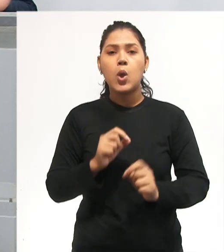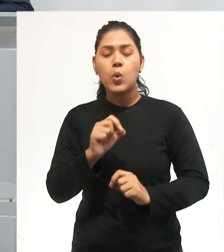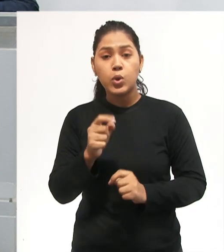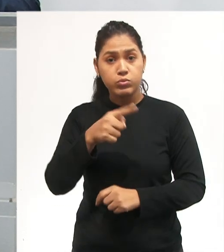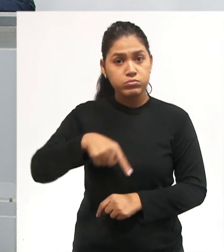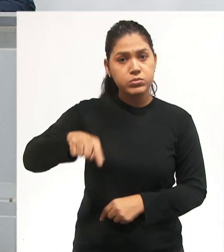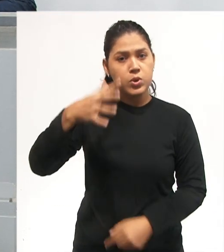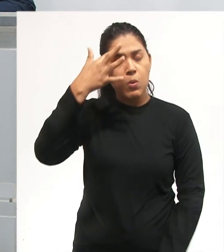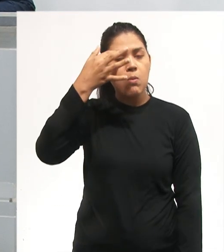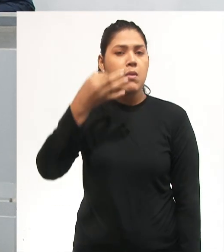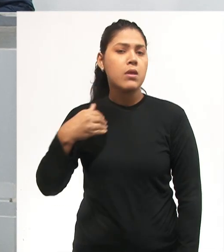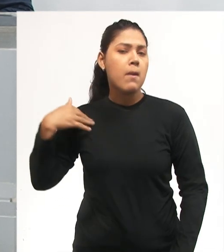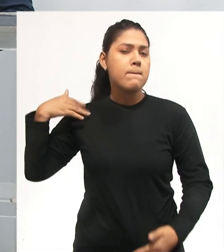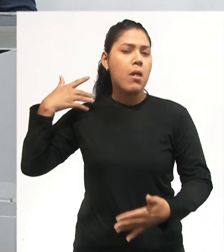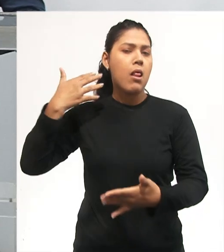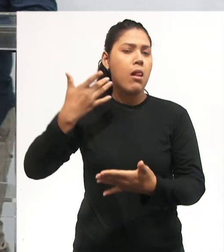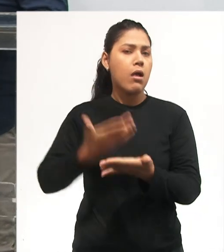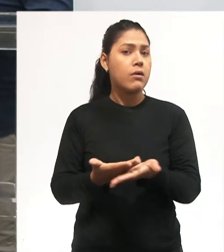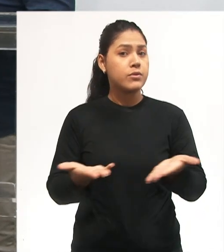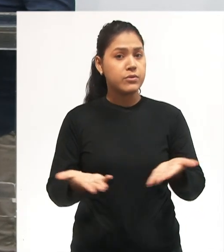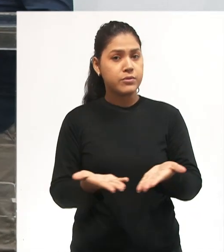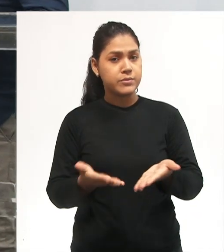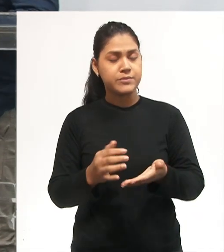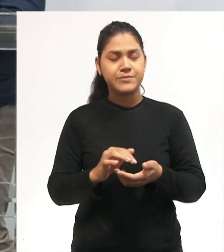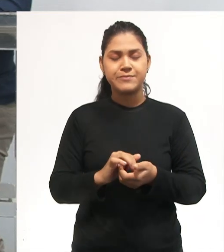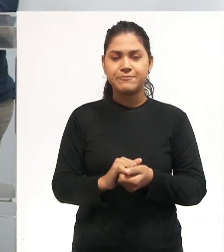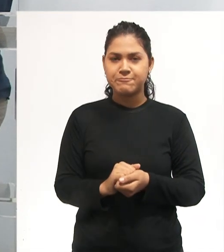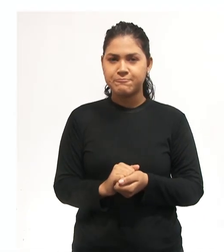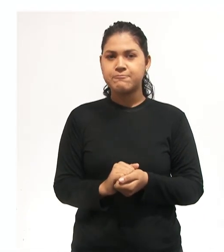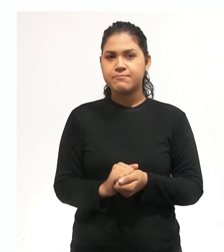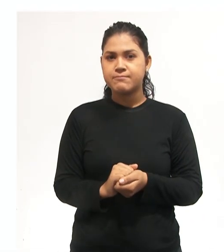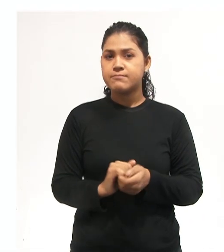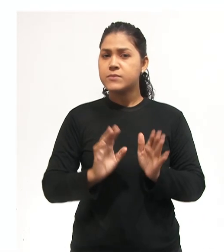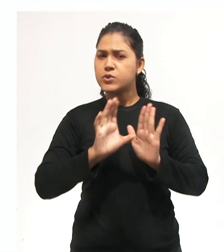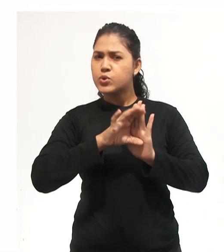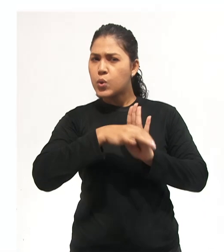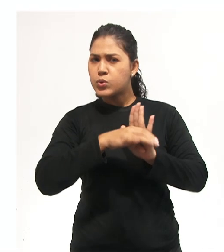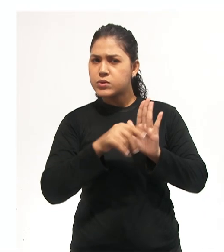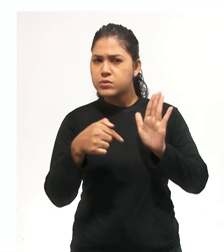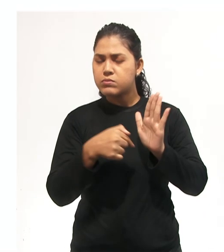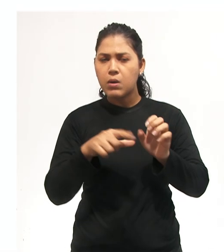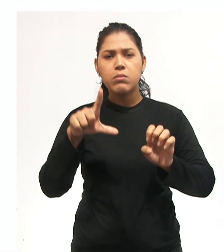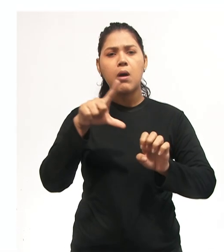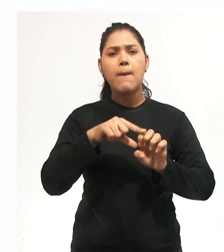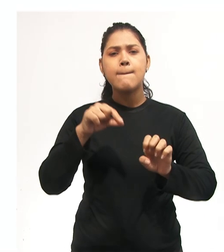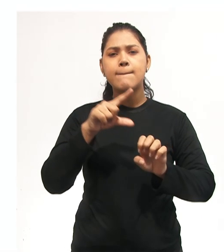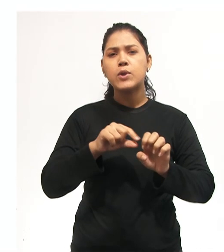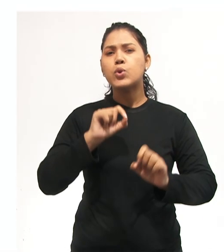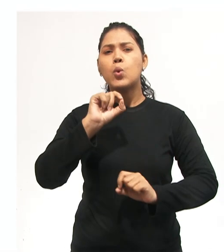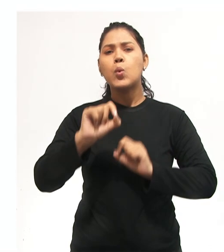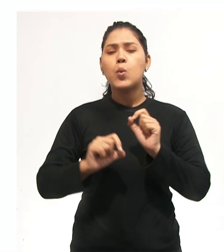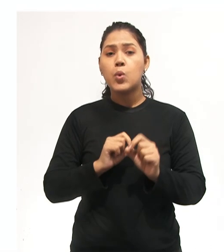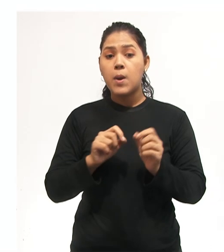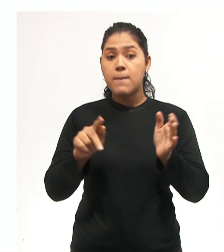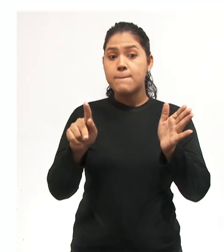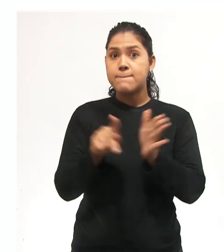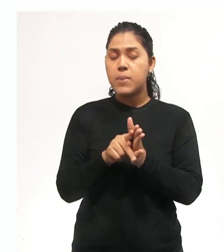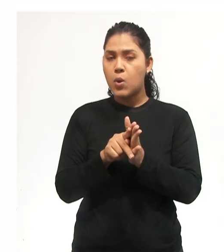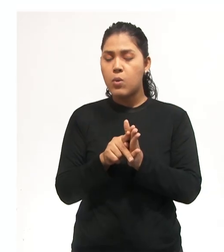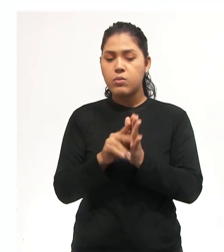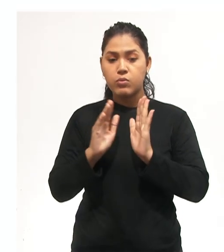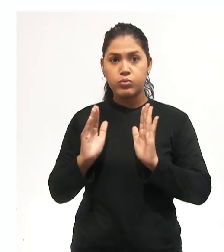compreender um pouco dessa trajetória, ok? Então, o conceito de Estado empreendedor, ele parte da ideia de um Estado